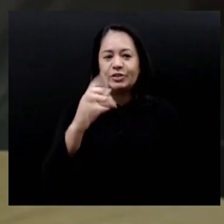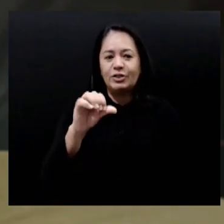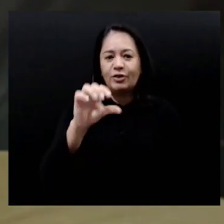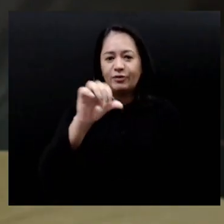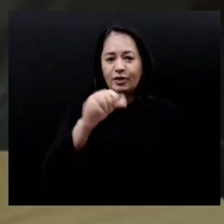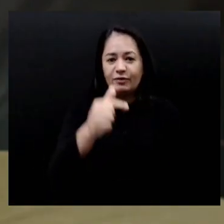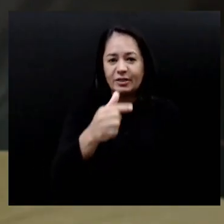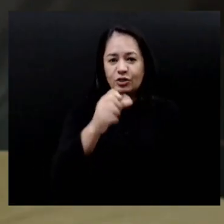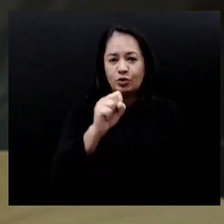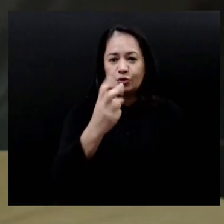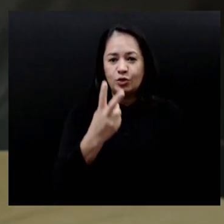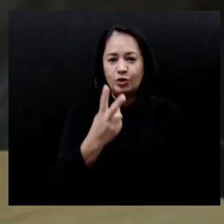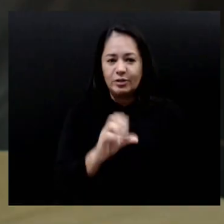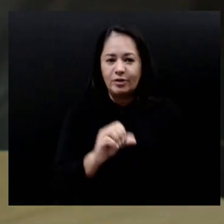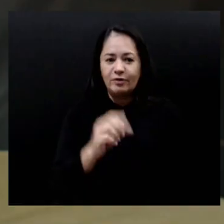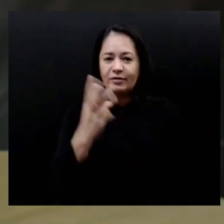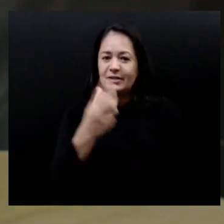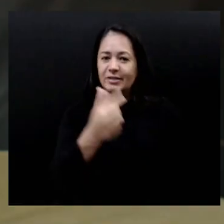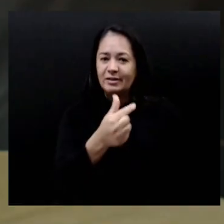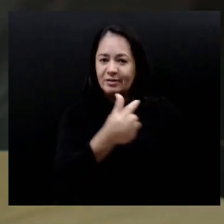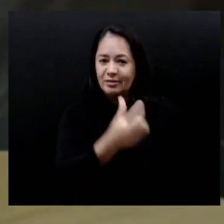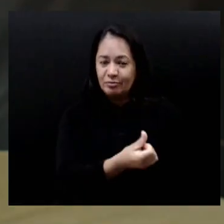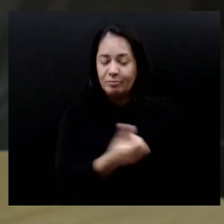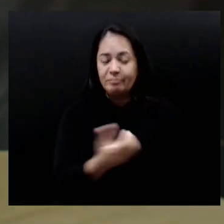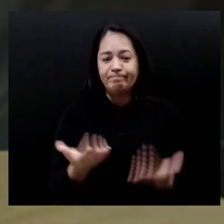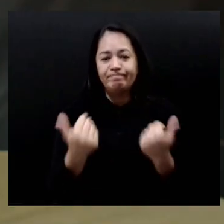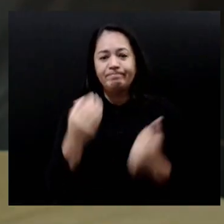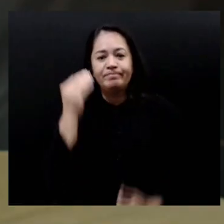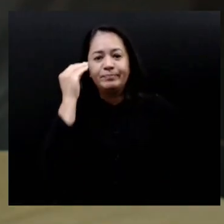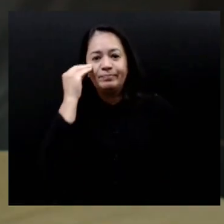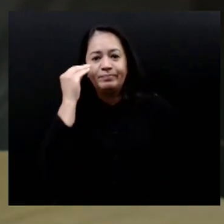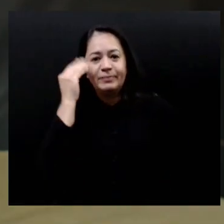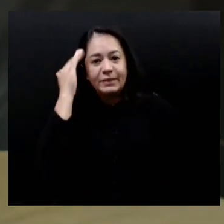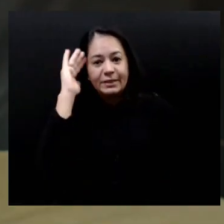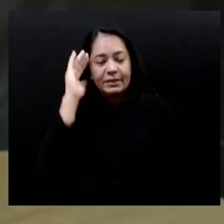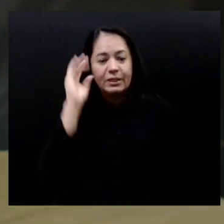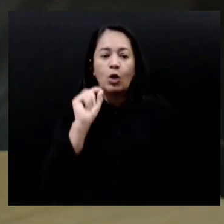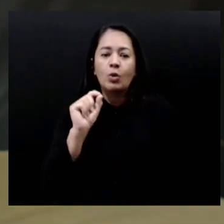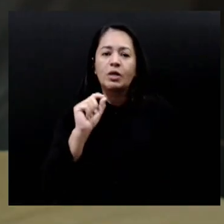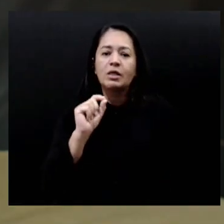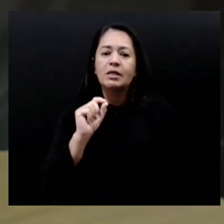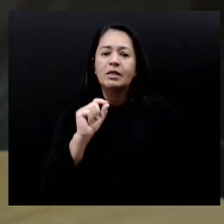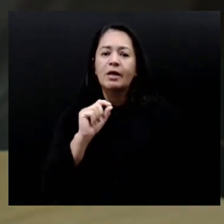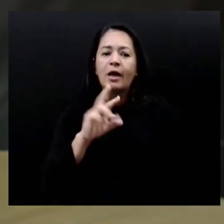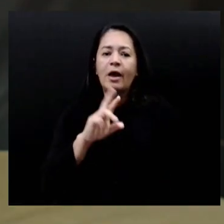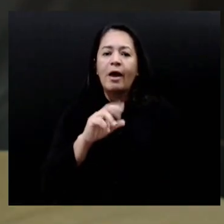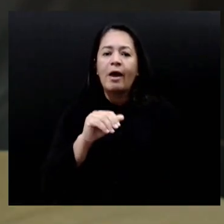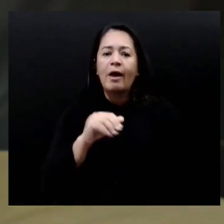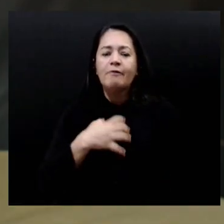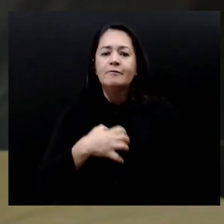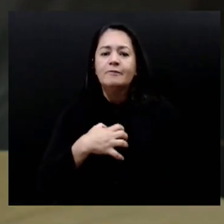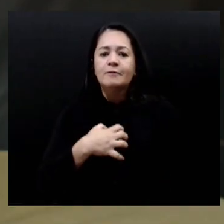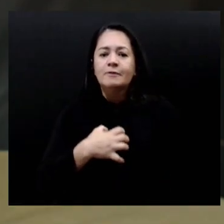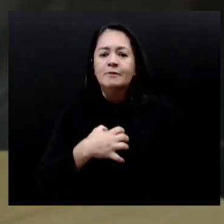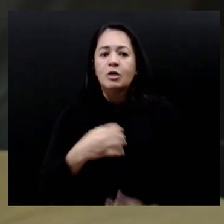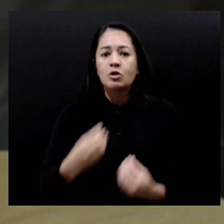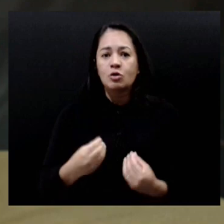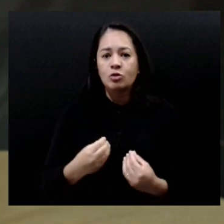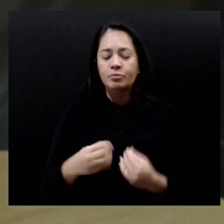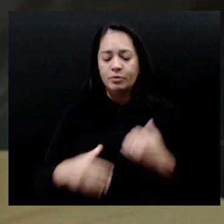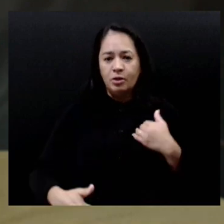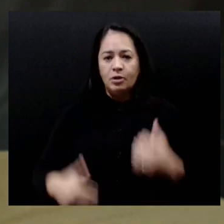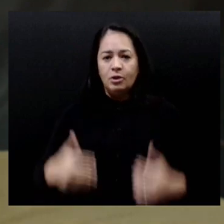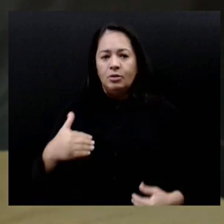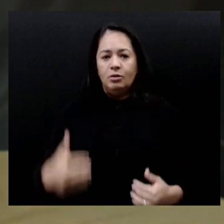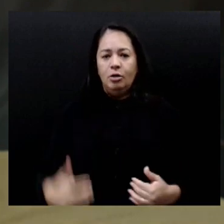19978293776. Bom, vamos tentar entender o que é a raiva e como ela se manifesta no nosso corpo e na nossa mente. A gente